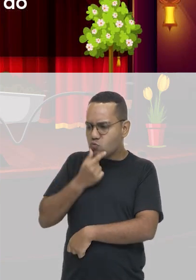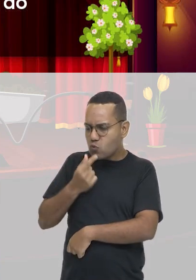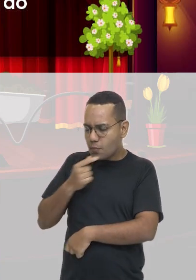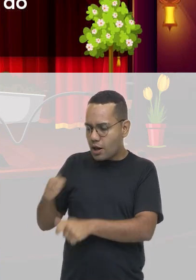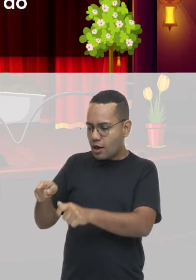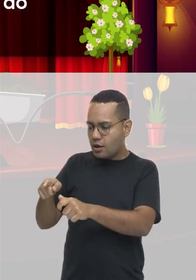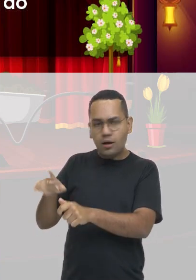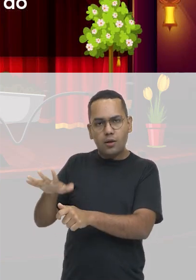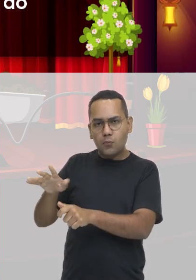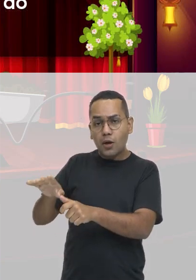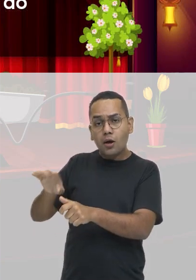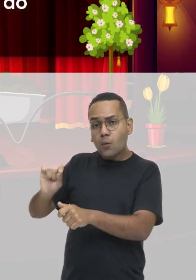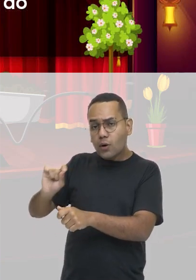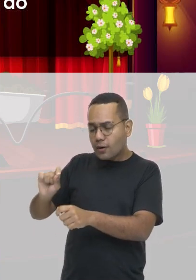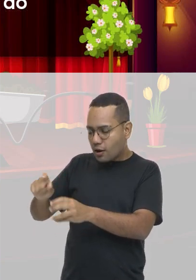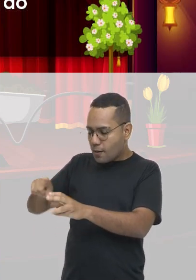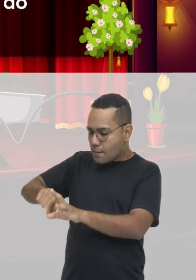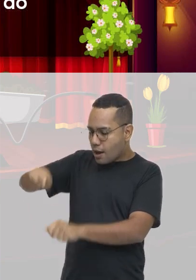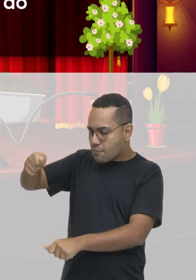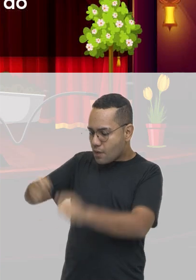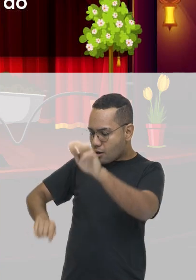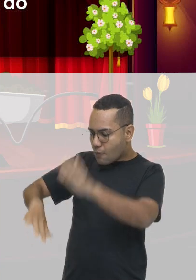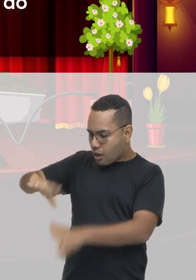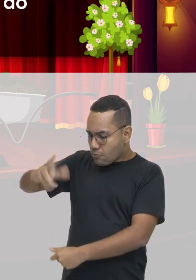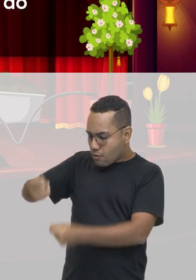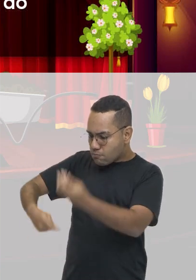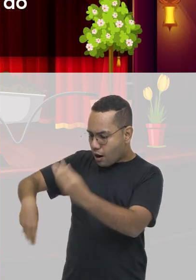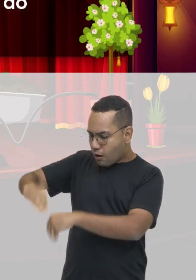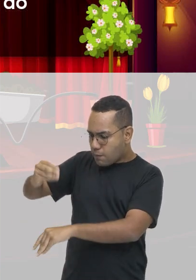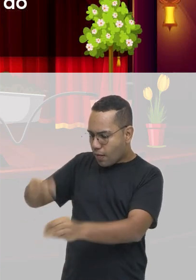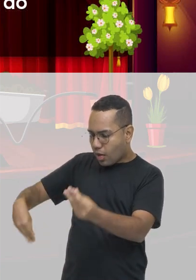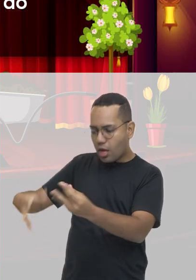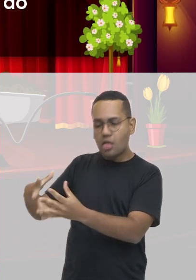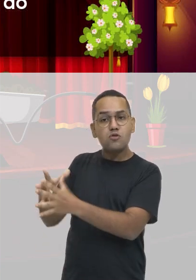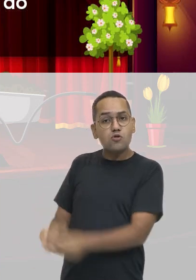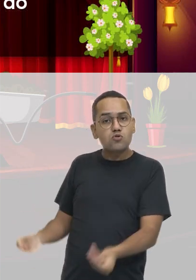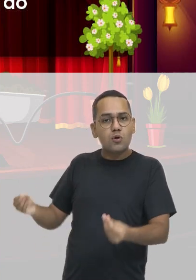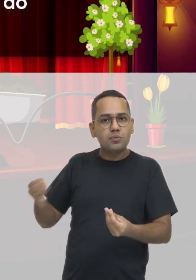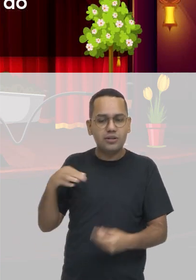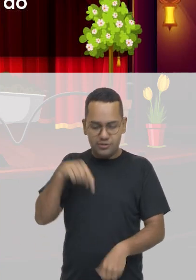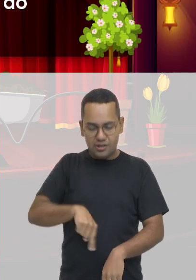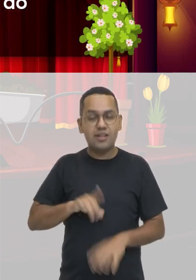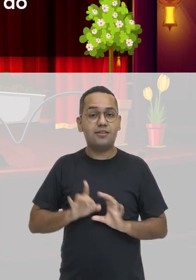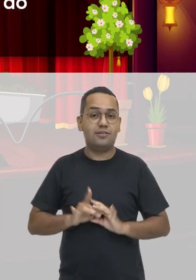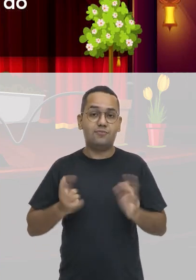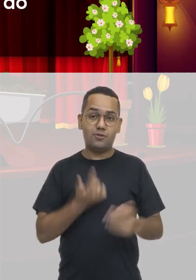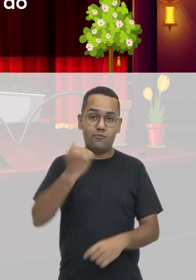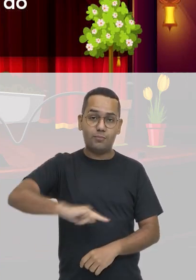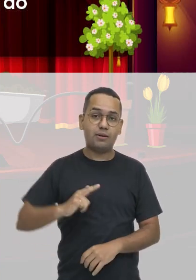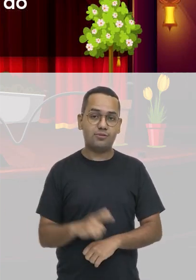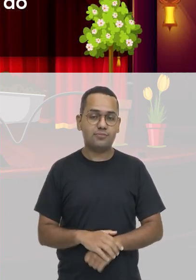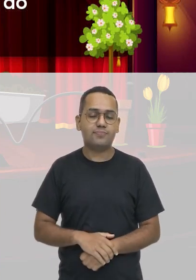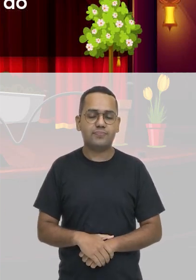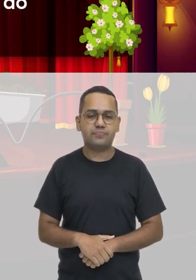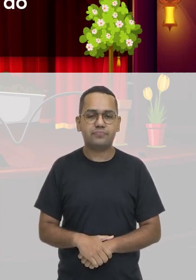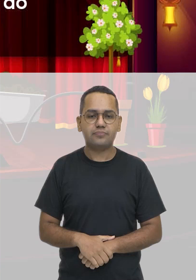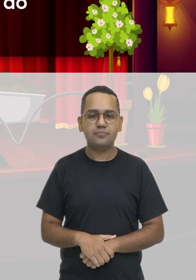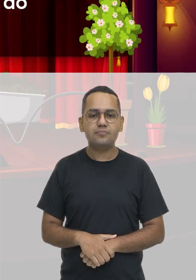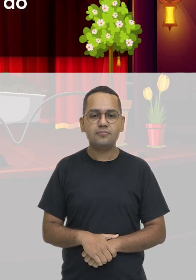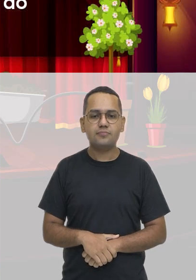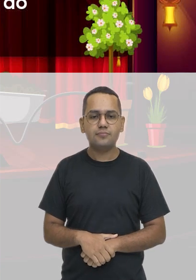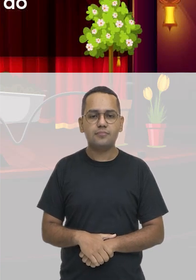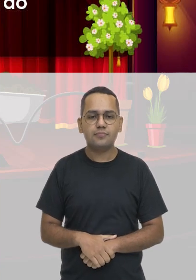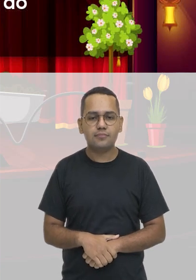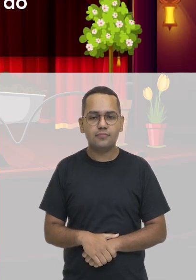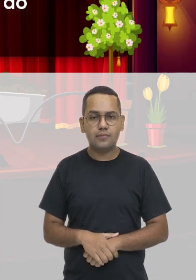sua liberdade. Então, lembram a questão metafórica quando a gente trabalha, certo? Então, ela teve